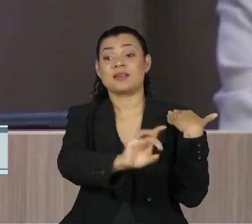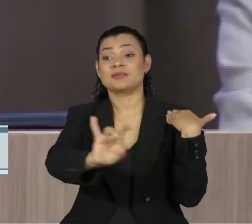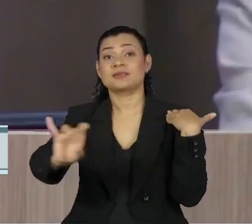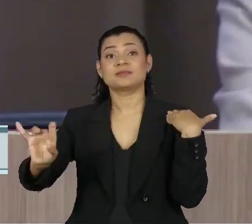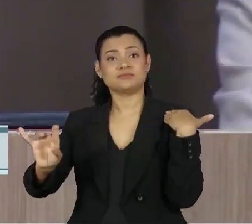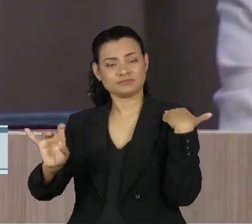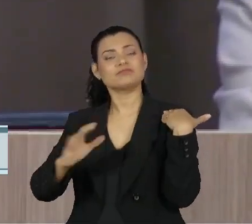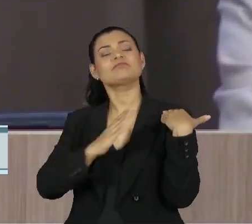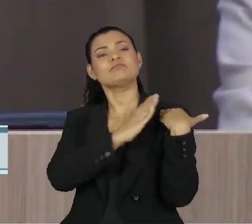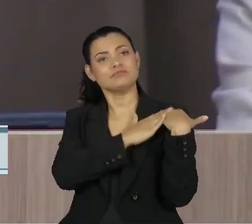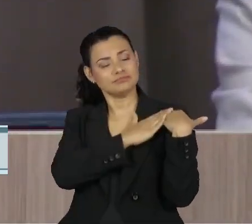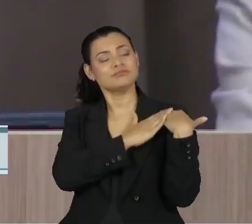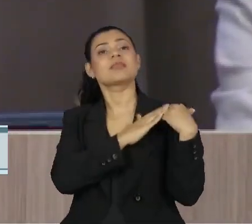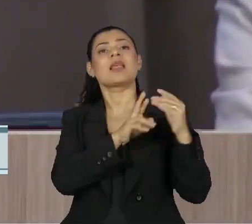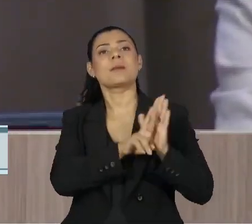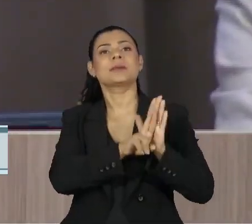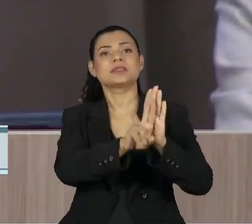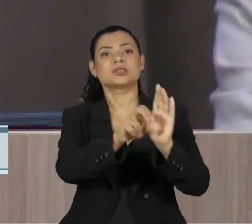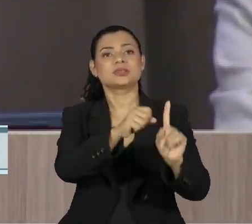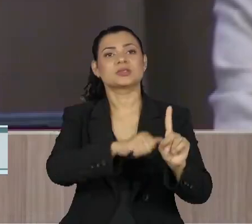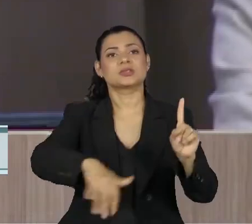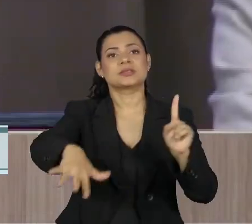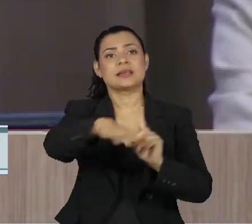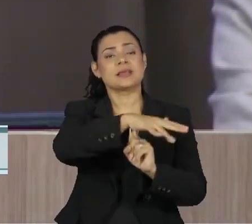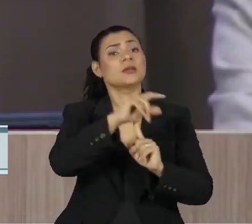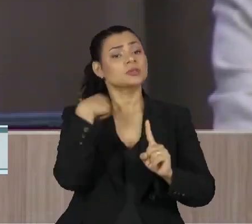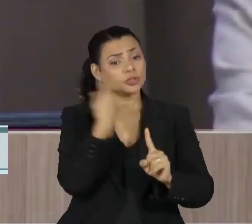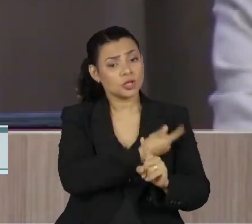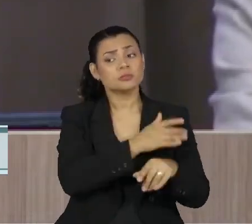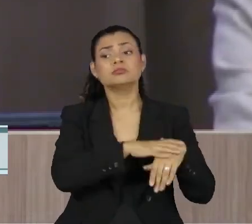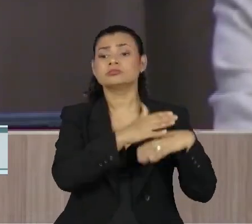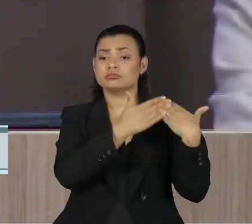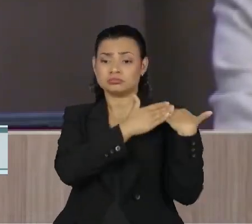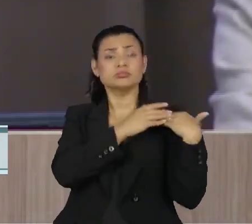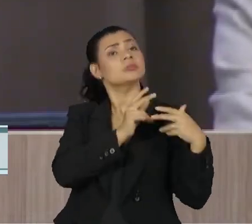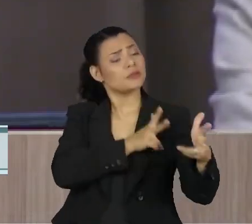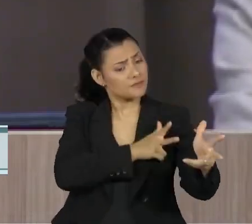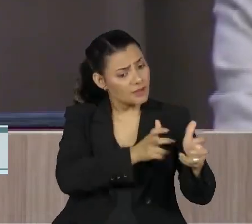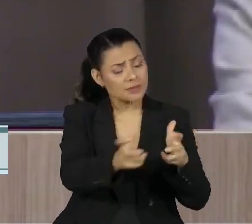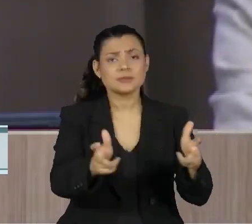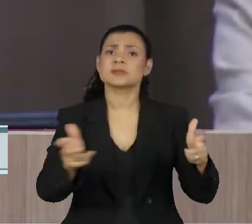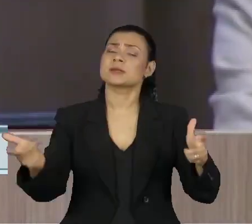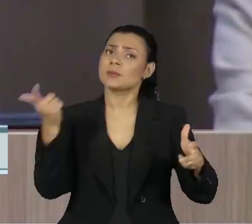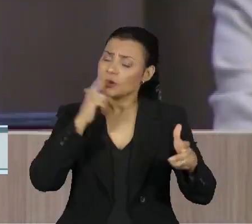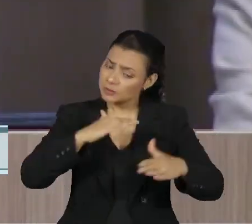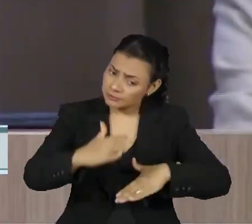gestores, como representantes da sociedade, assim nós conseguiremos avançar.